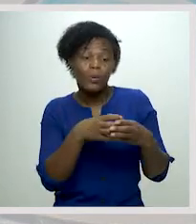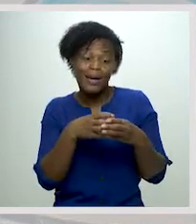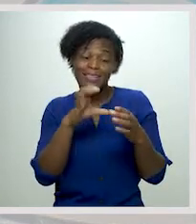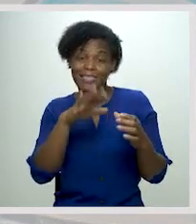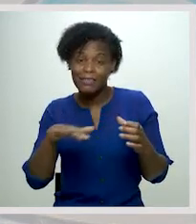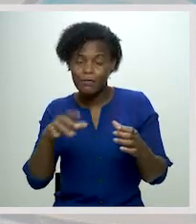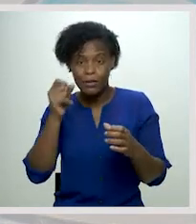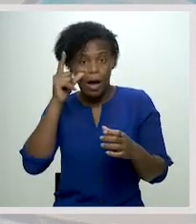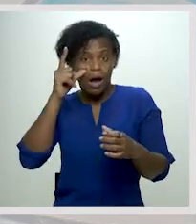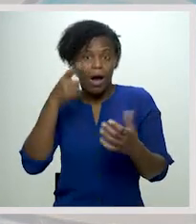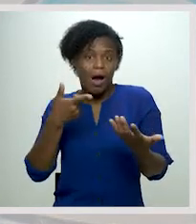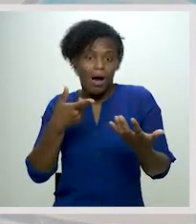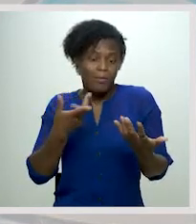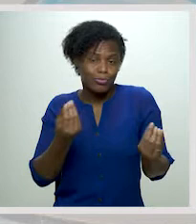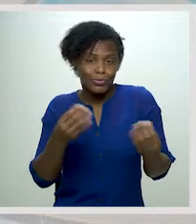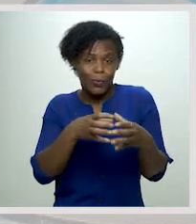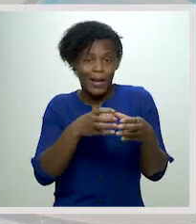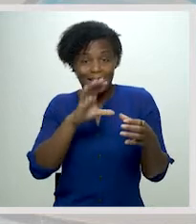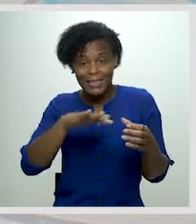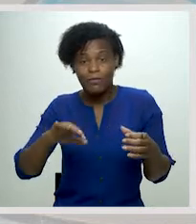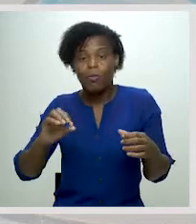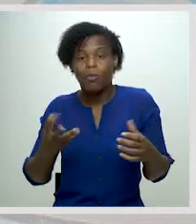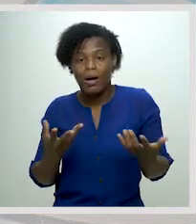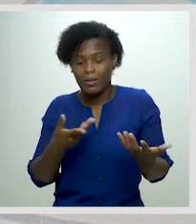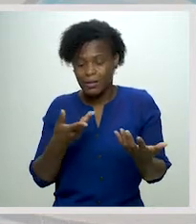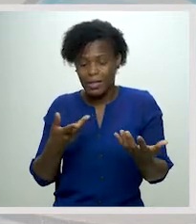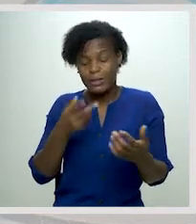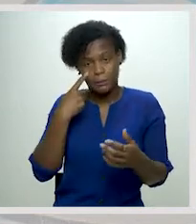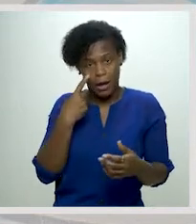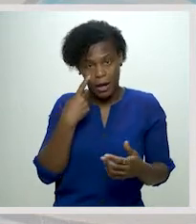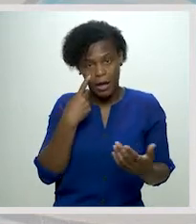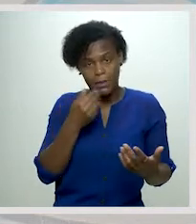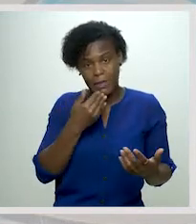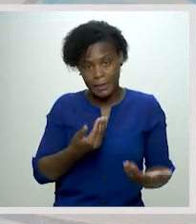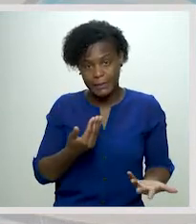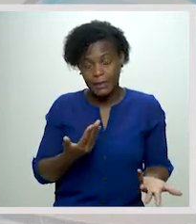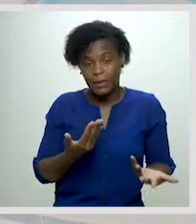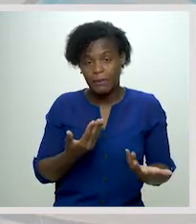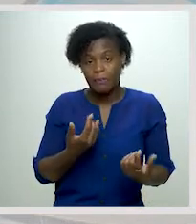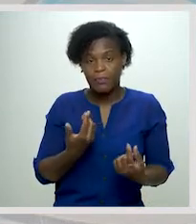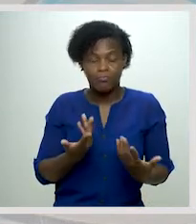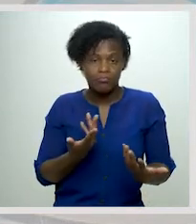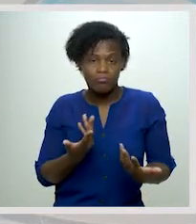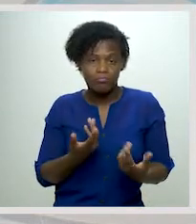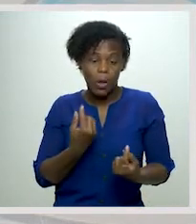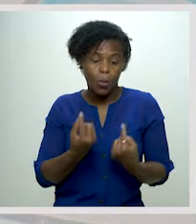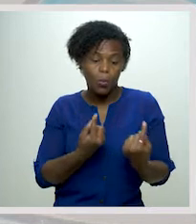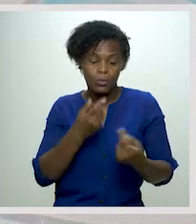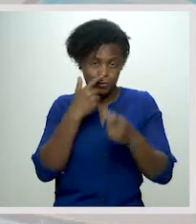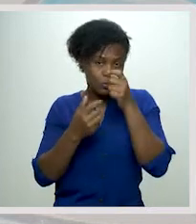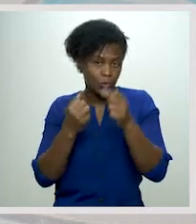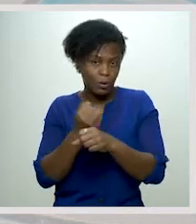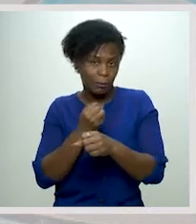científica. Despertou muito a comunidade científica quanto a essa experiência. E um